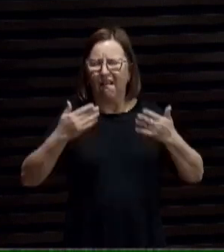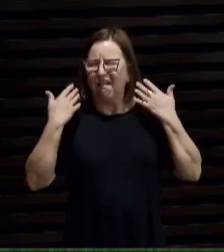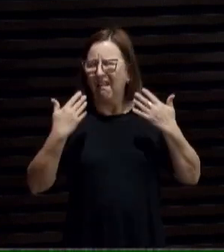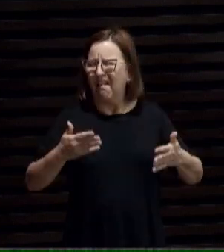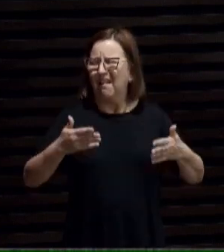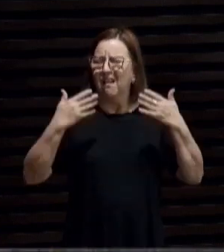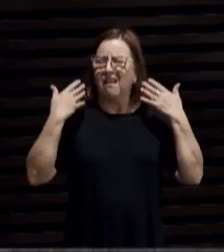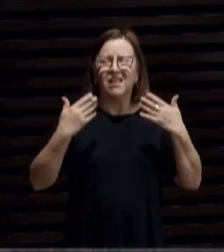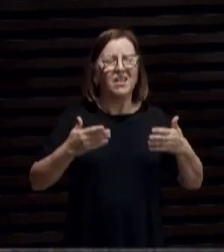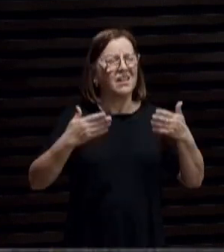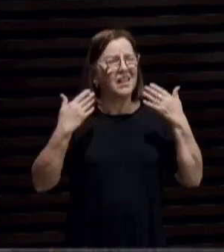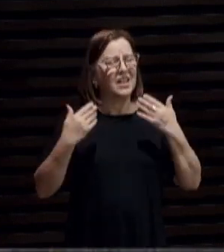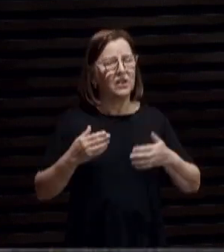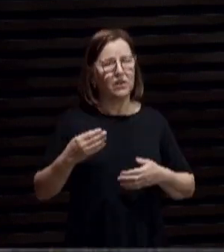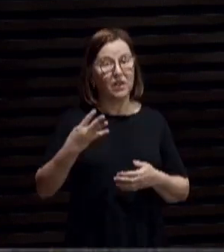estava lá fora?